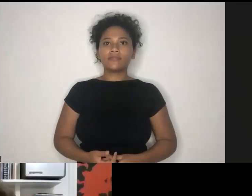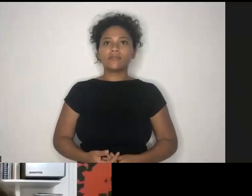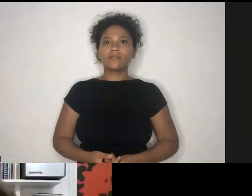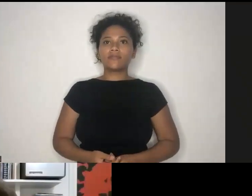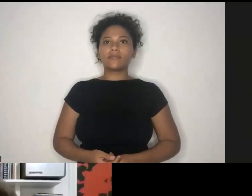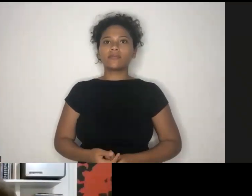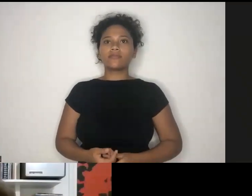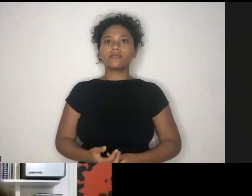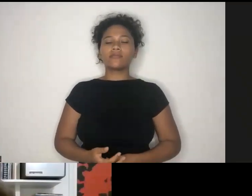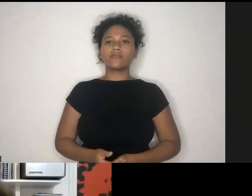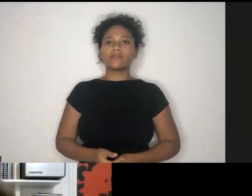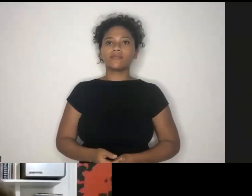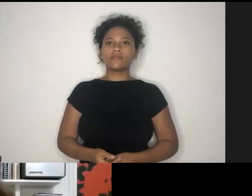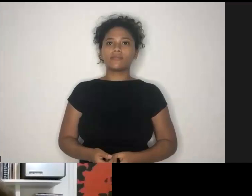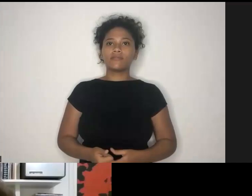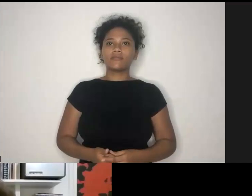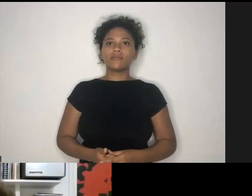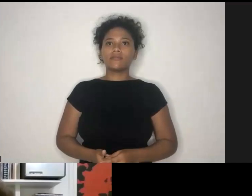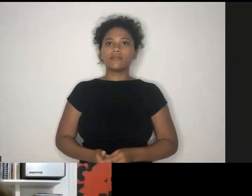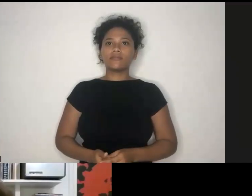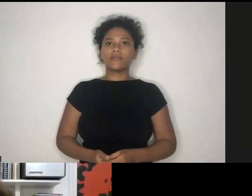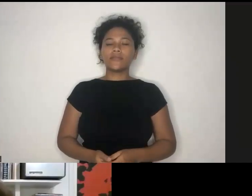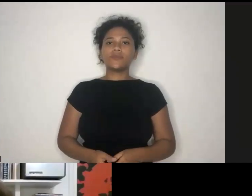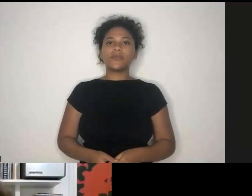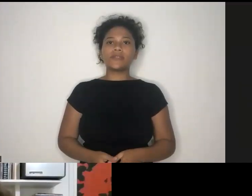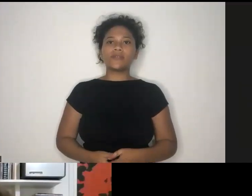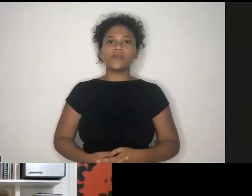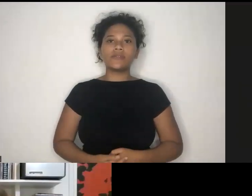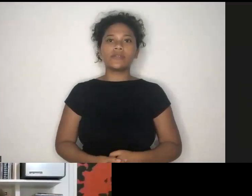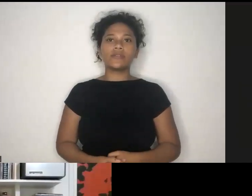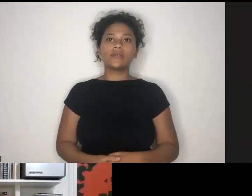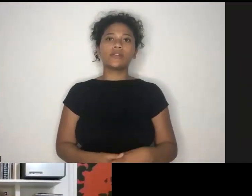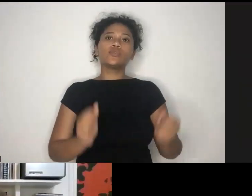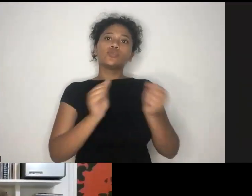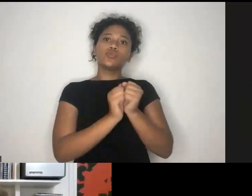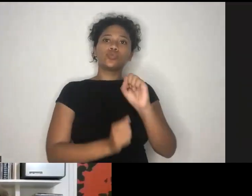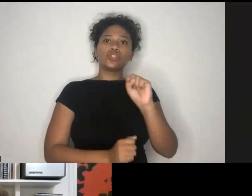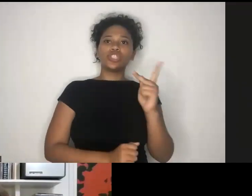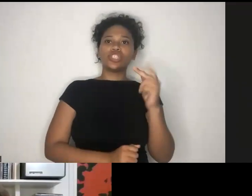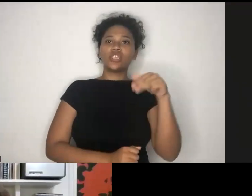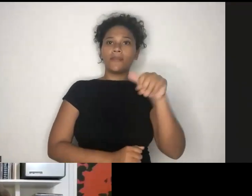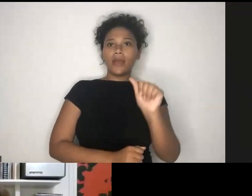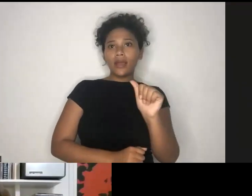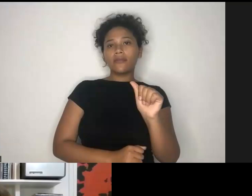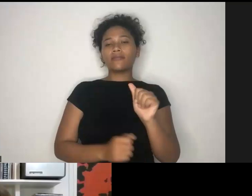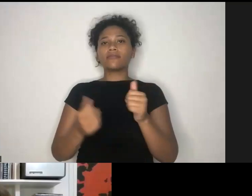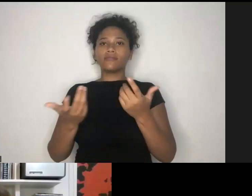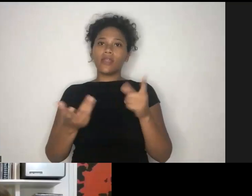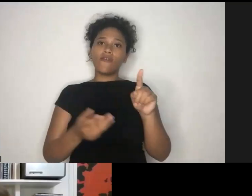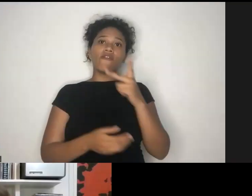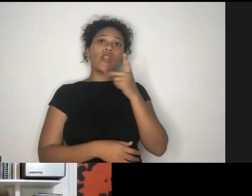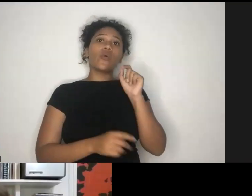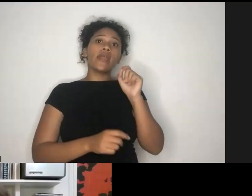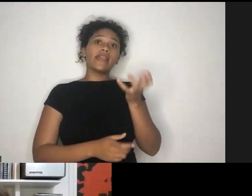vou juntar aqui chima com Maria busanowski e Batman falando que queria saber